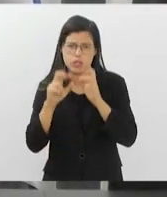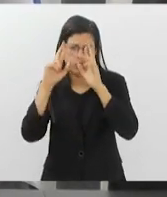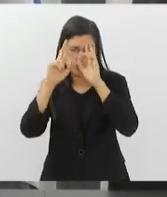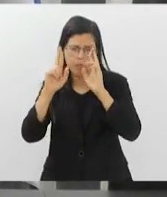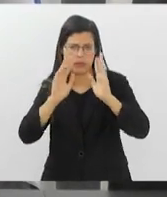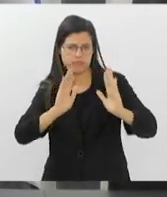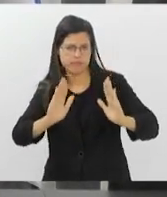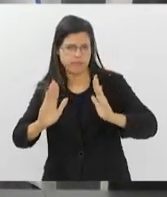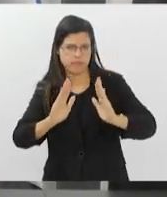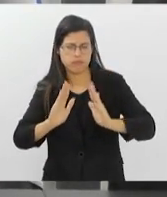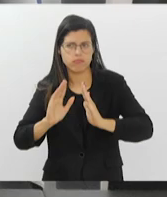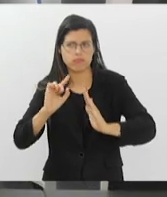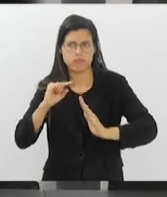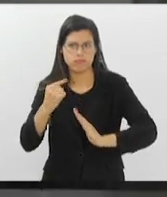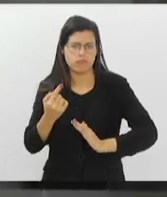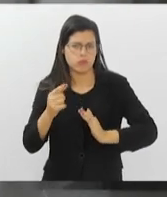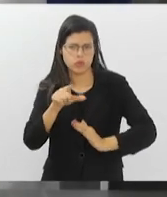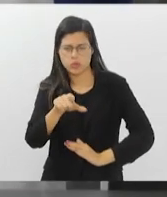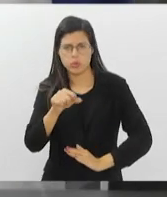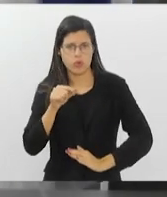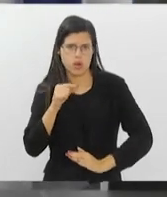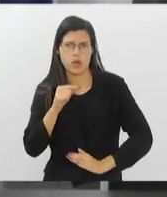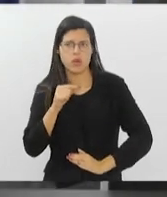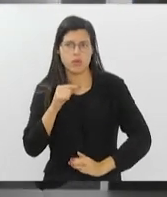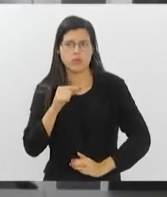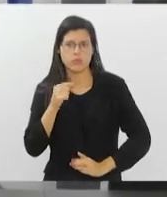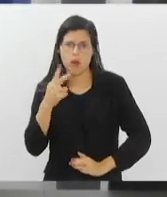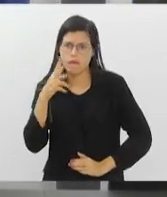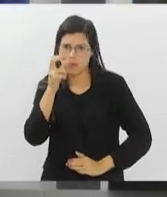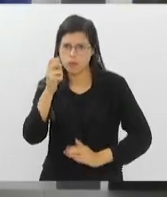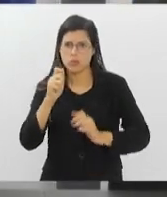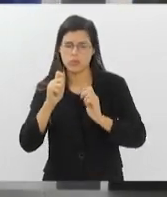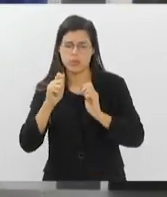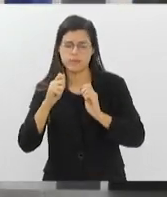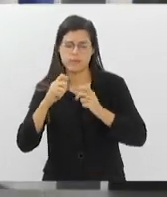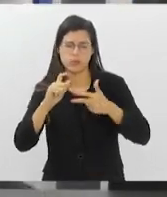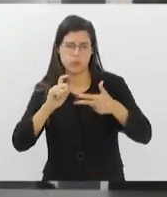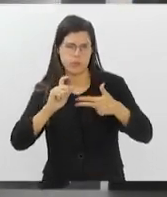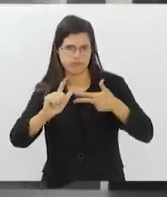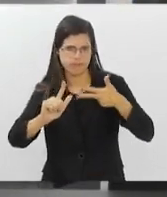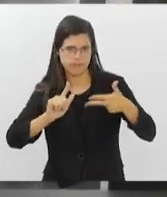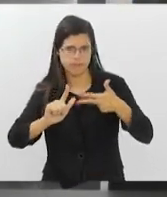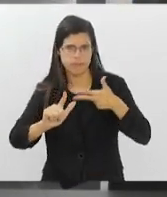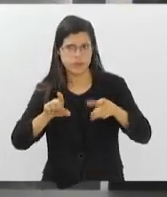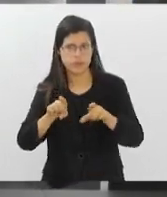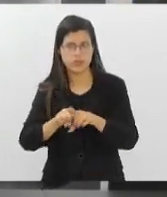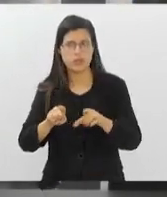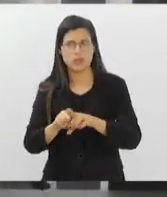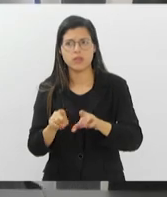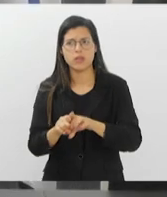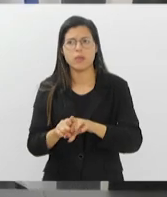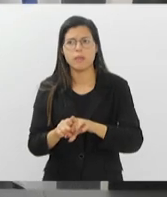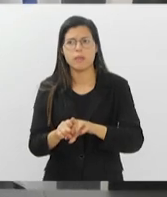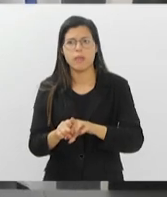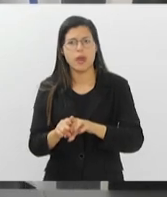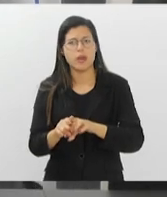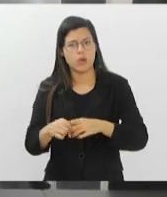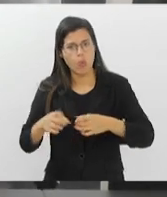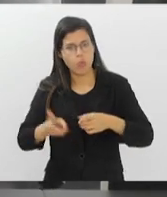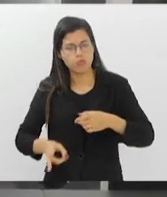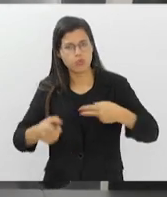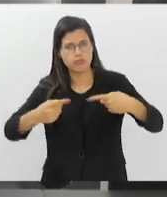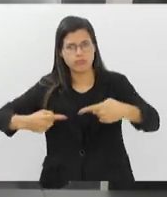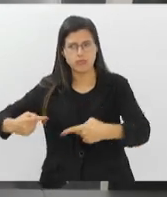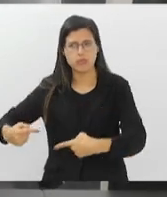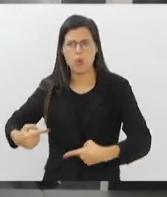do Poder Legislativo. E também me filio na briga do Parlamento de que o governo, seja o